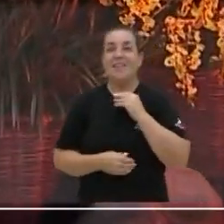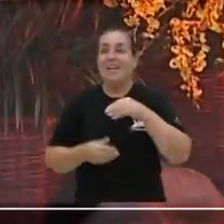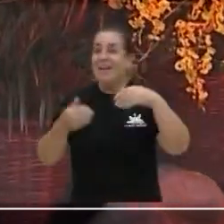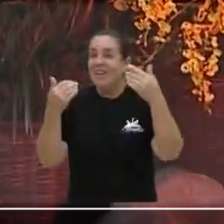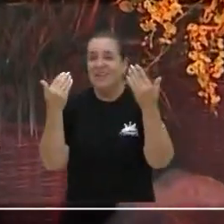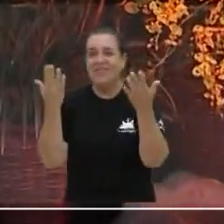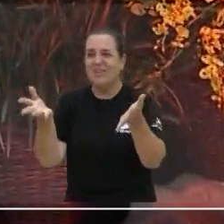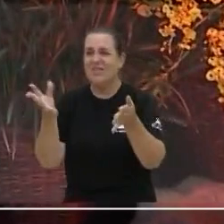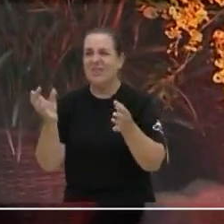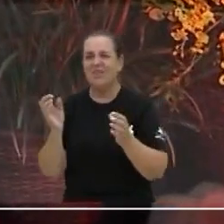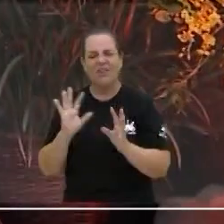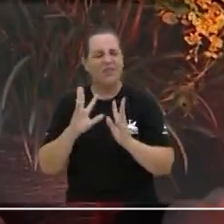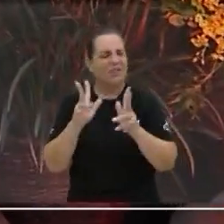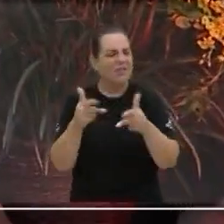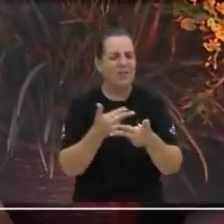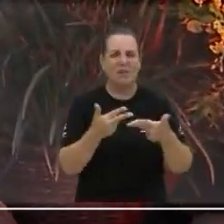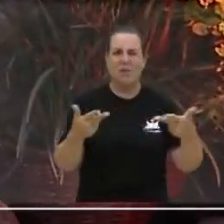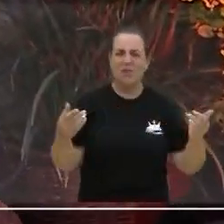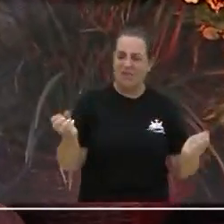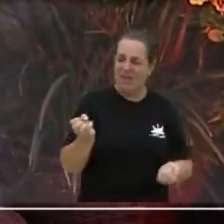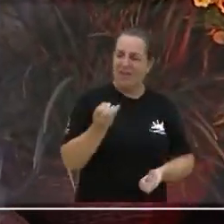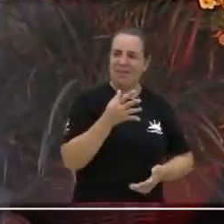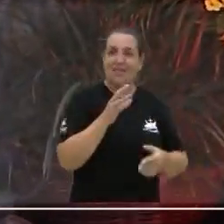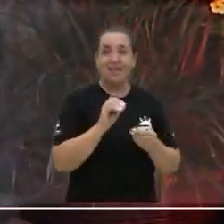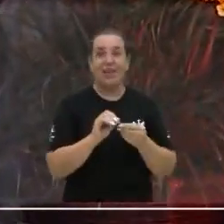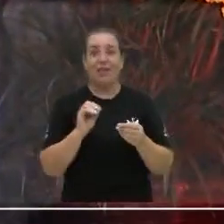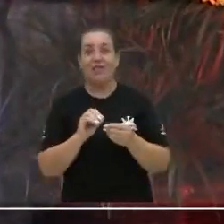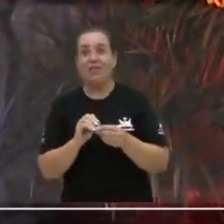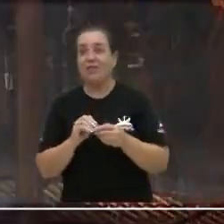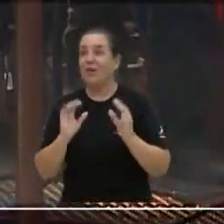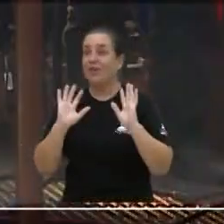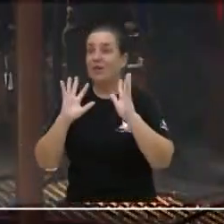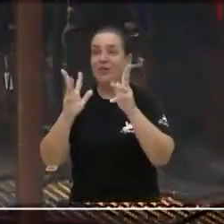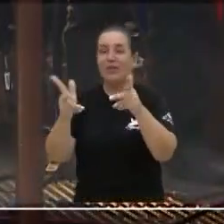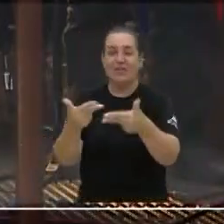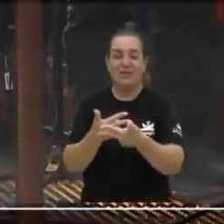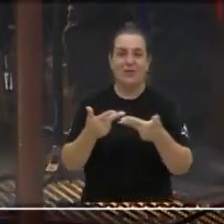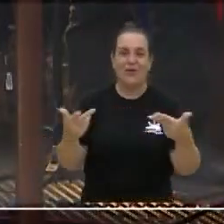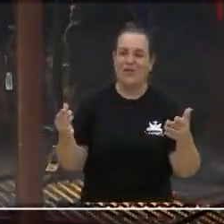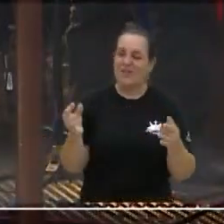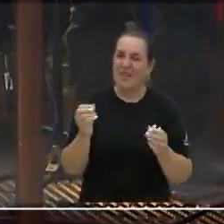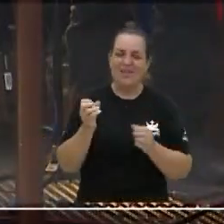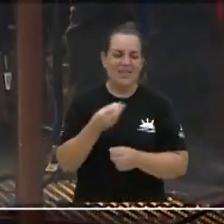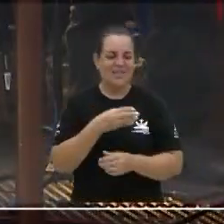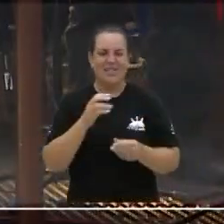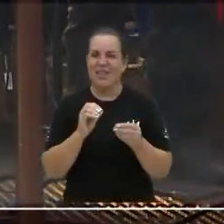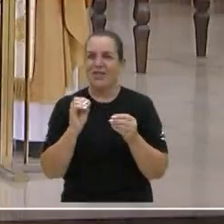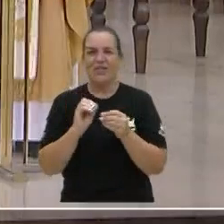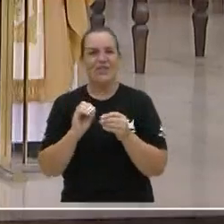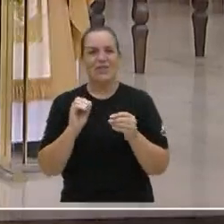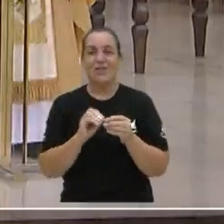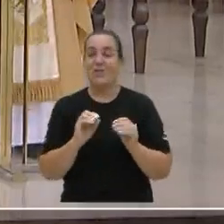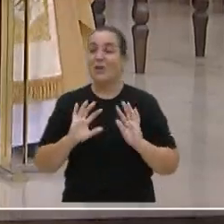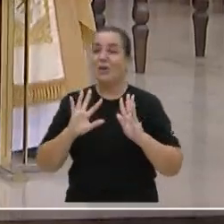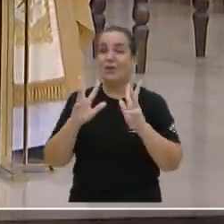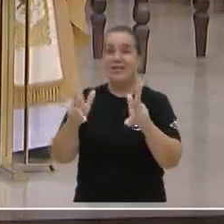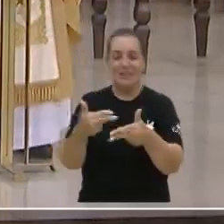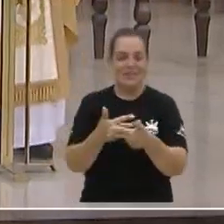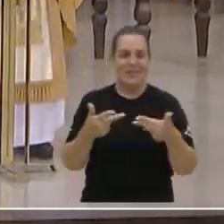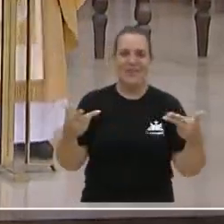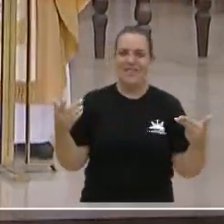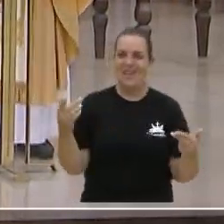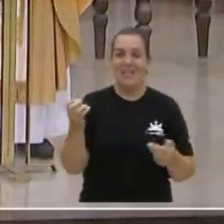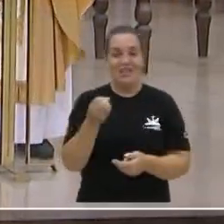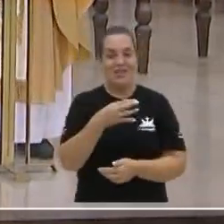Eis que faço nova todas as coisas, que faço nova todas as coisas, que faço nova todas